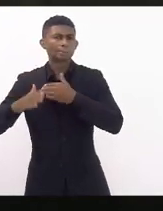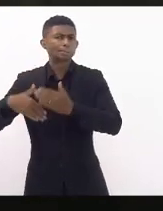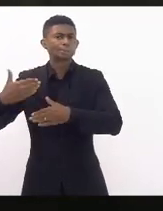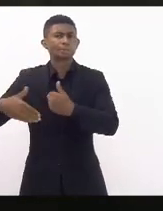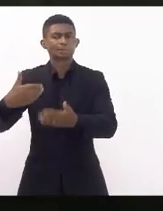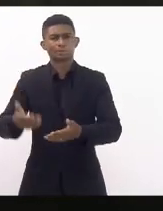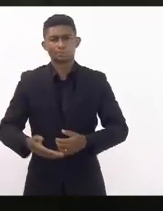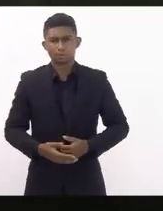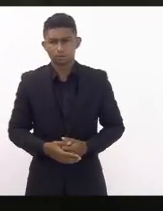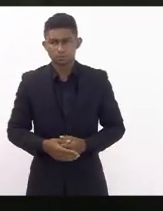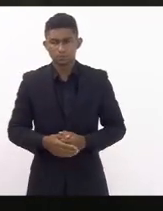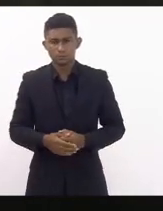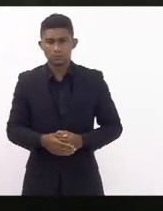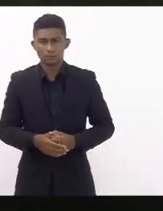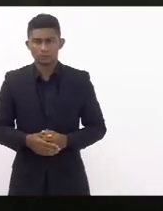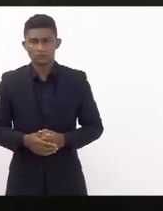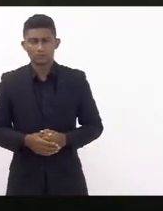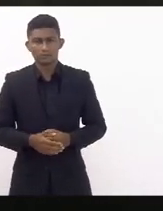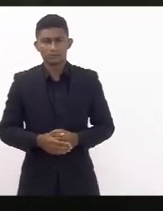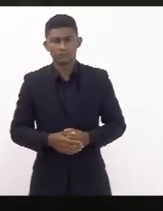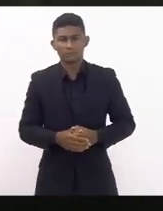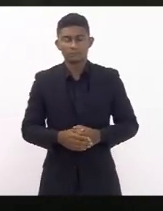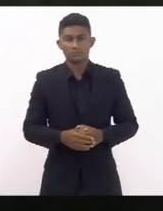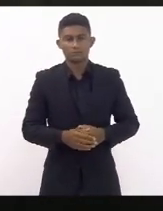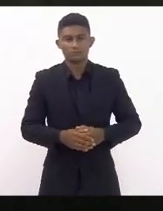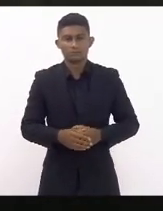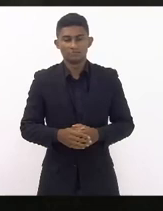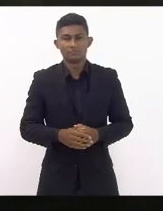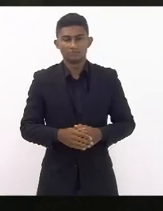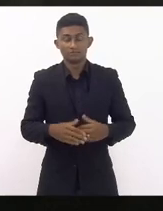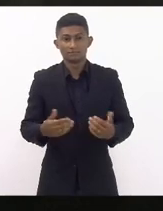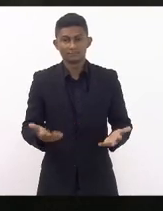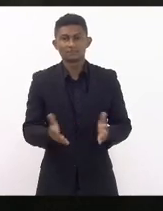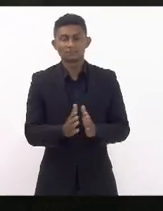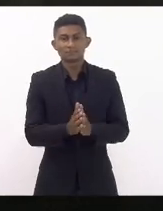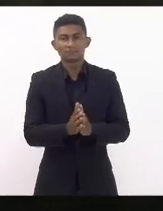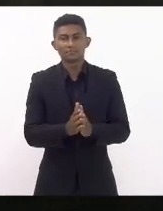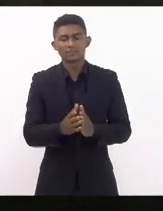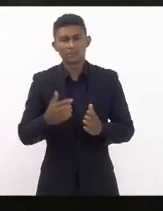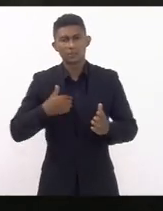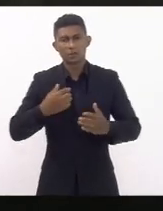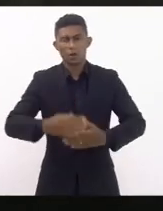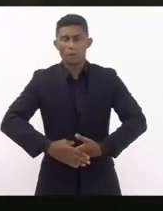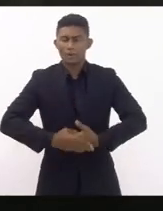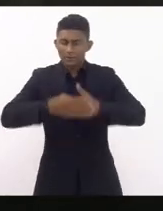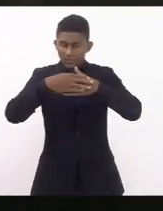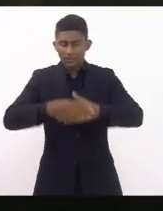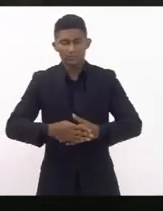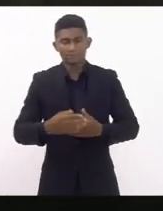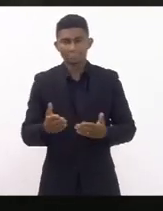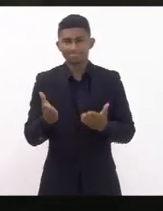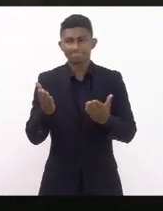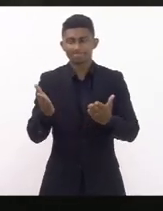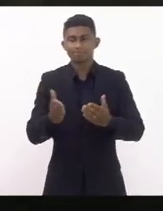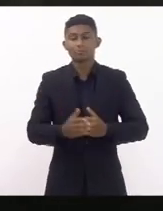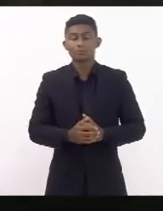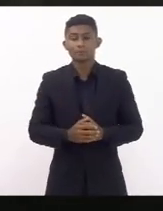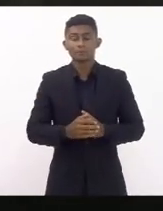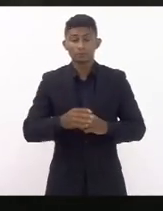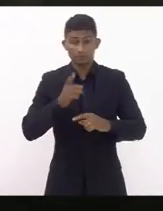queria, deputado Carlos Macedo, cumprimentar a Vossa Excelência,